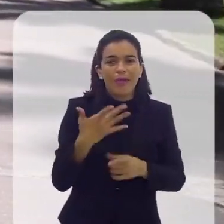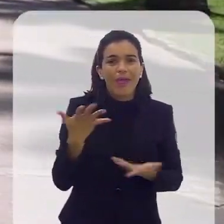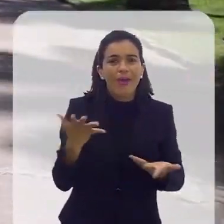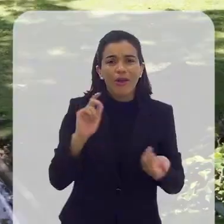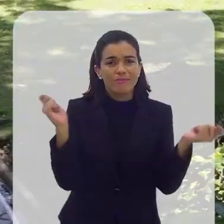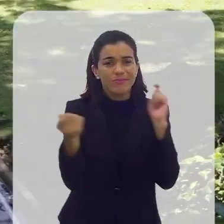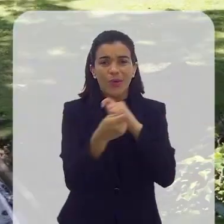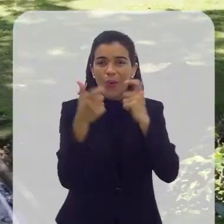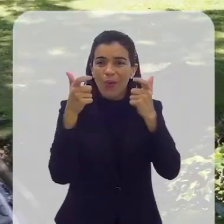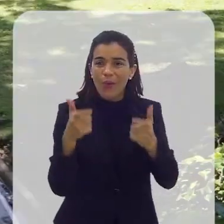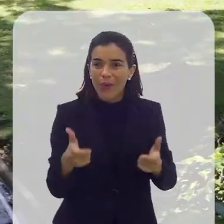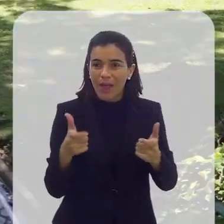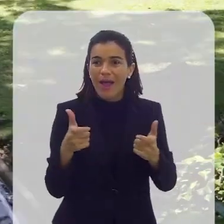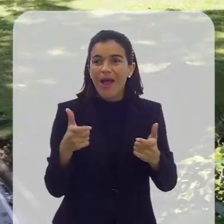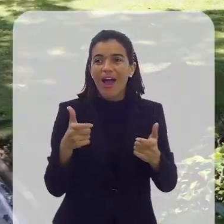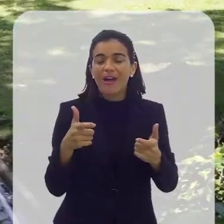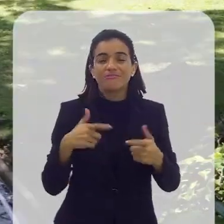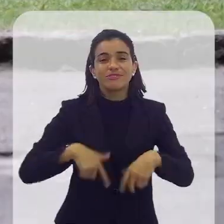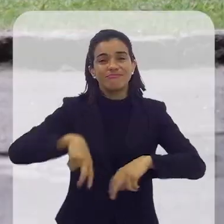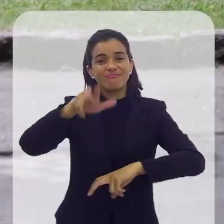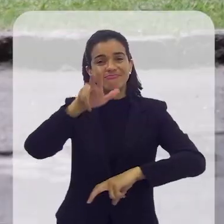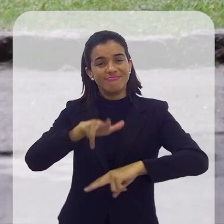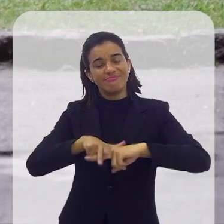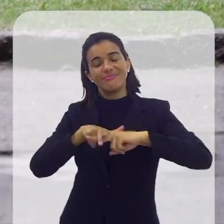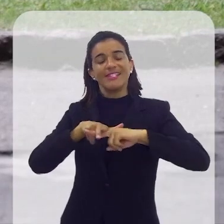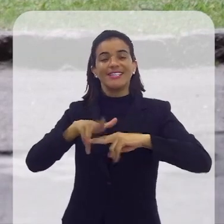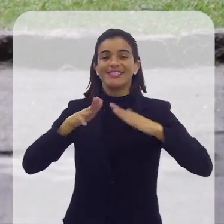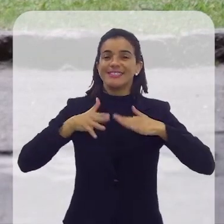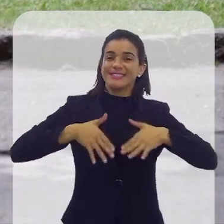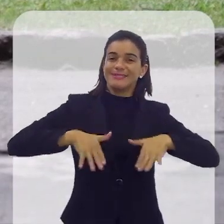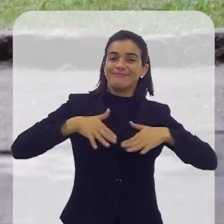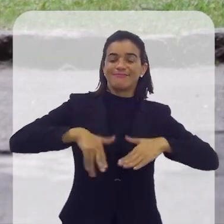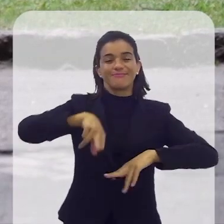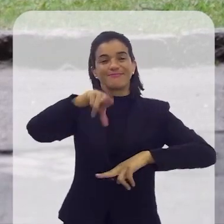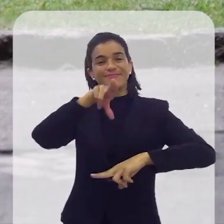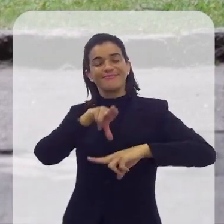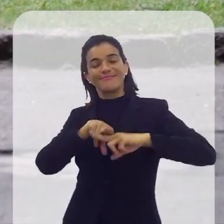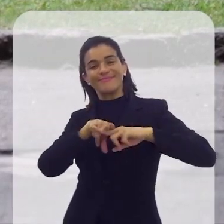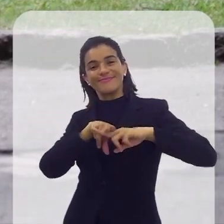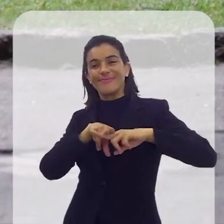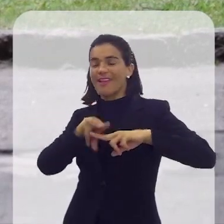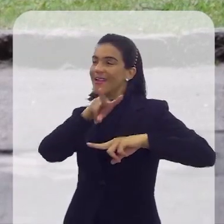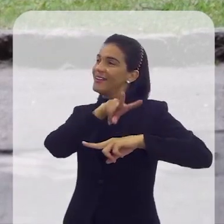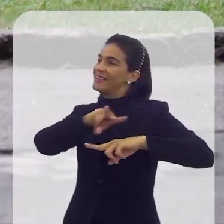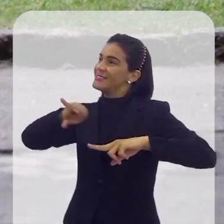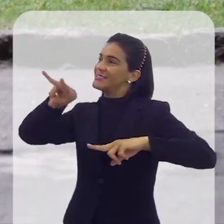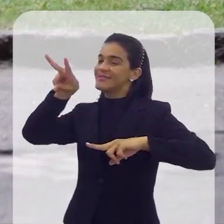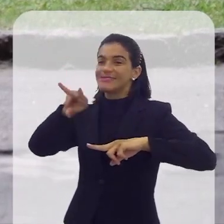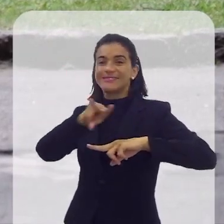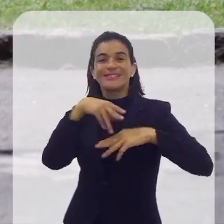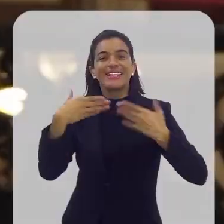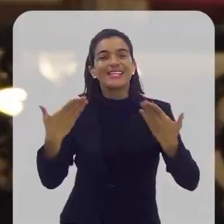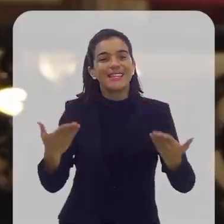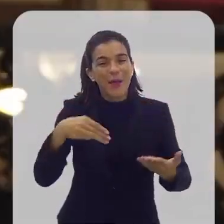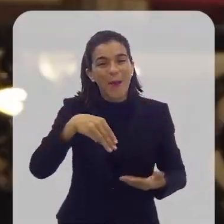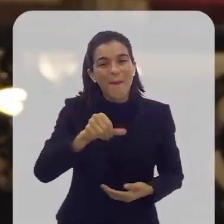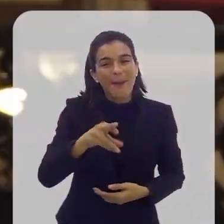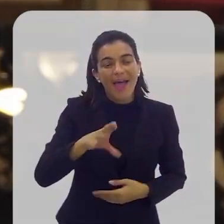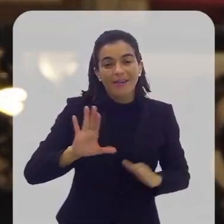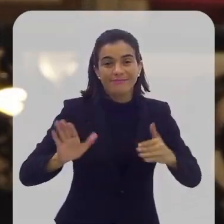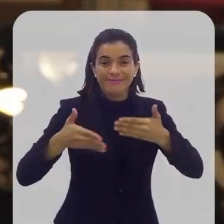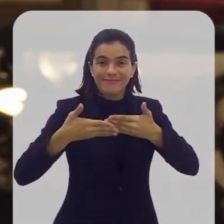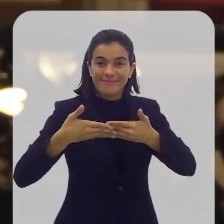normalidade. E hoje é um bairro de Zona Sul, mas com cara de Zona Norte, né? Então ele tem assim uma coisa curiosa, sim, que ele está na Zona